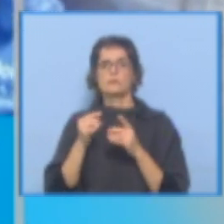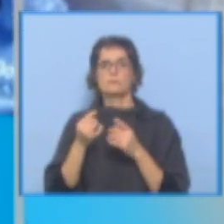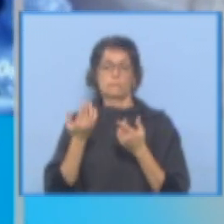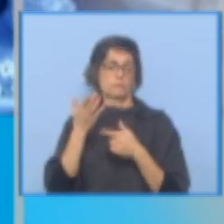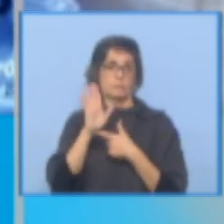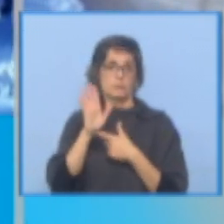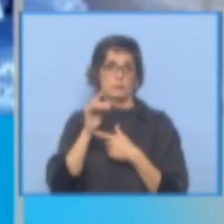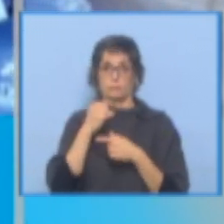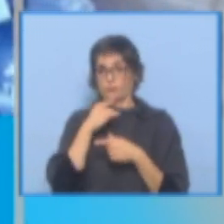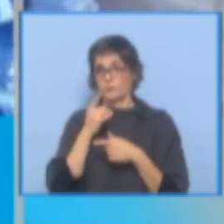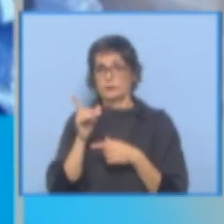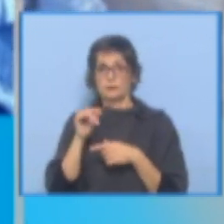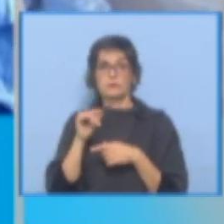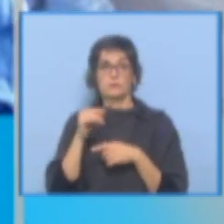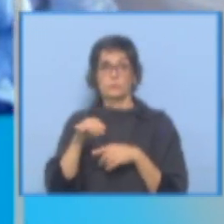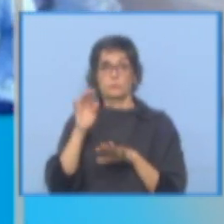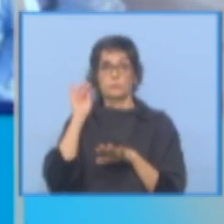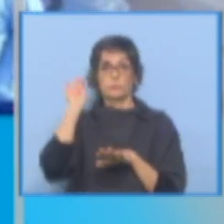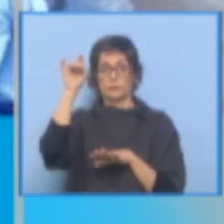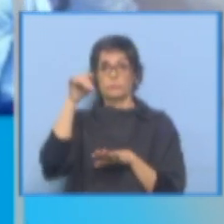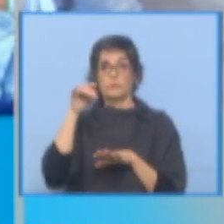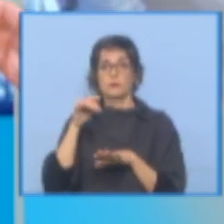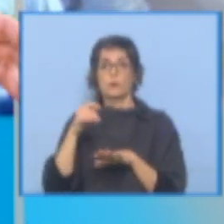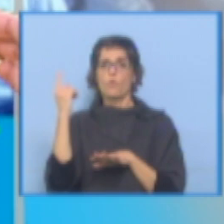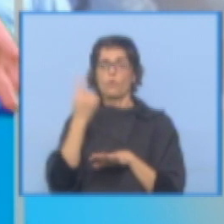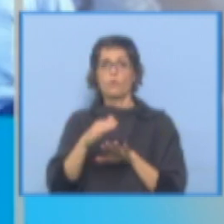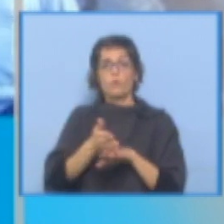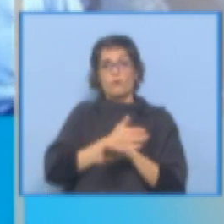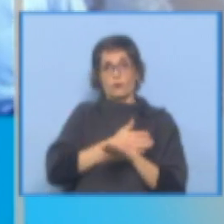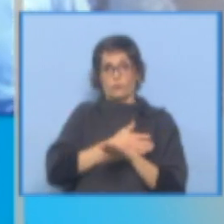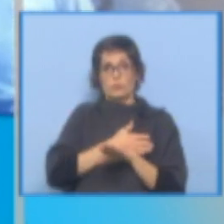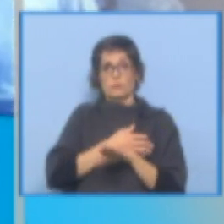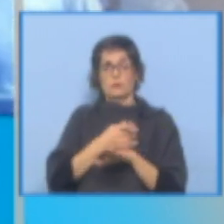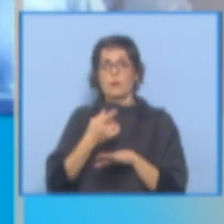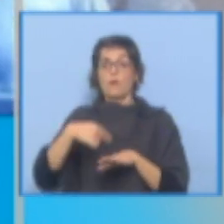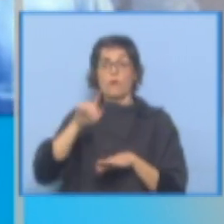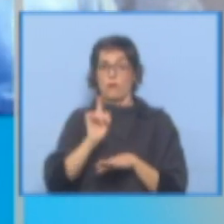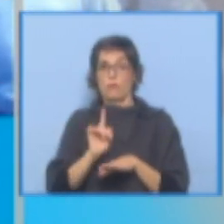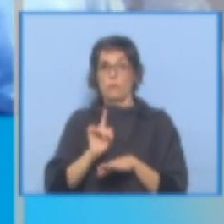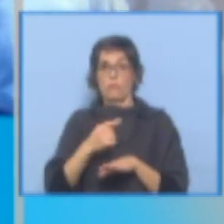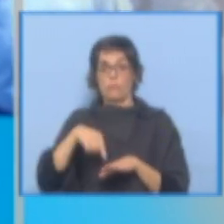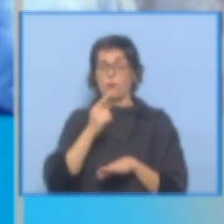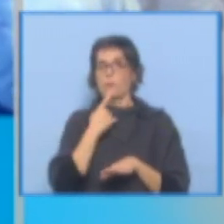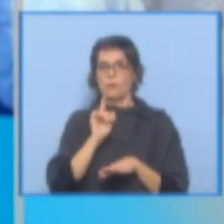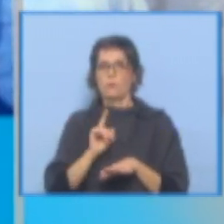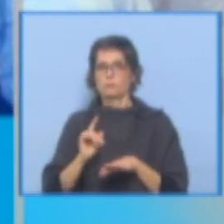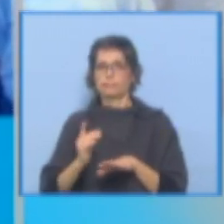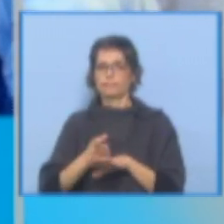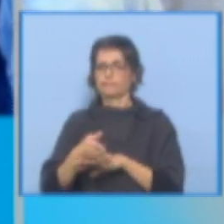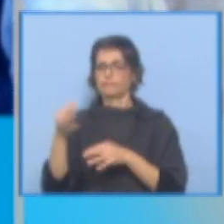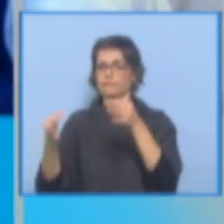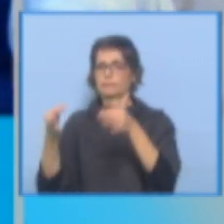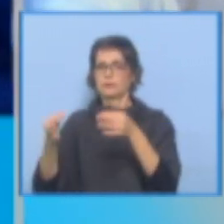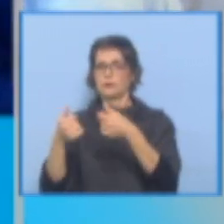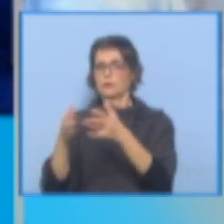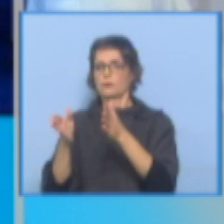exemplo, ele colocou também a questão do juízo prévio, aquilo que o Cardeal dizia. Nós não podemos passar para uma justiça em que tudo